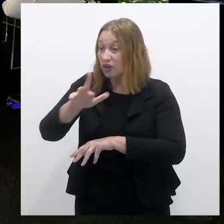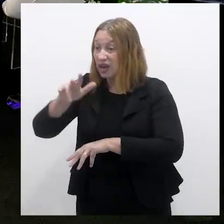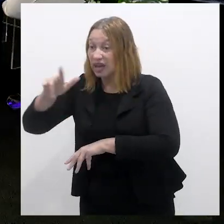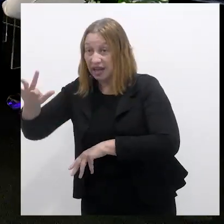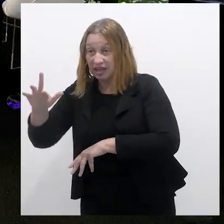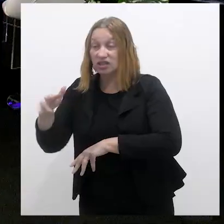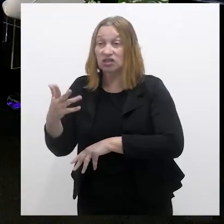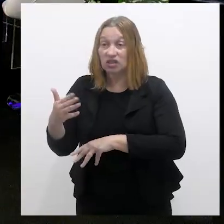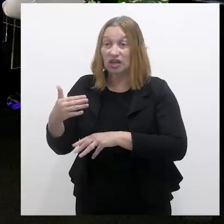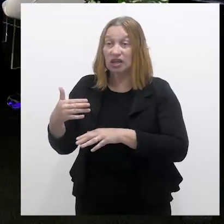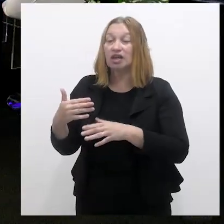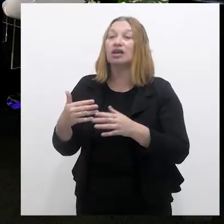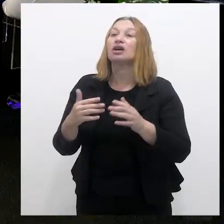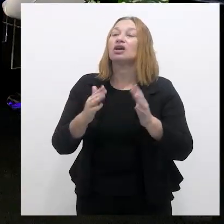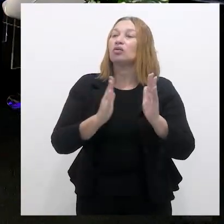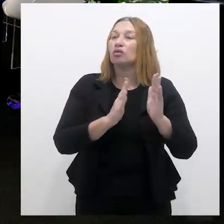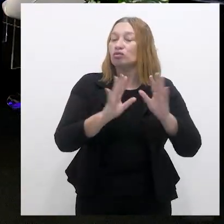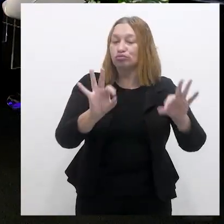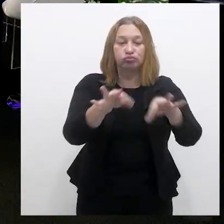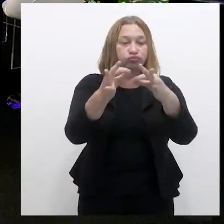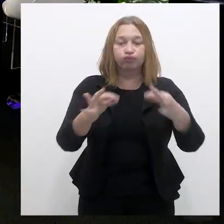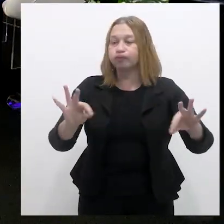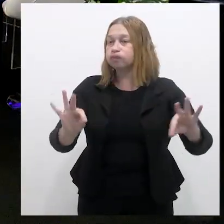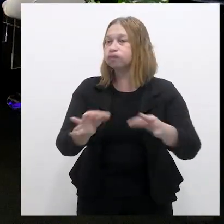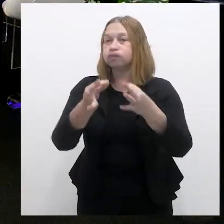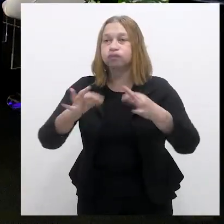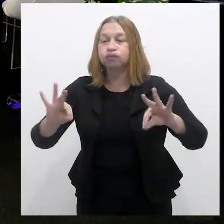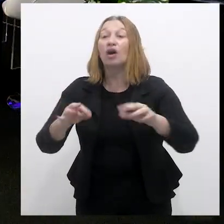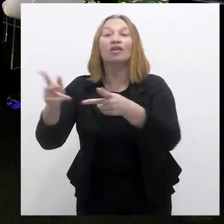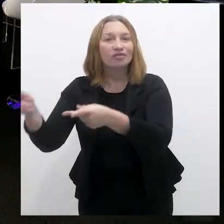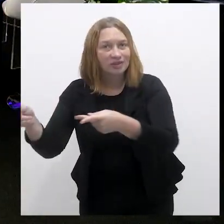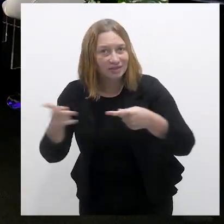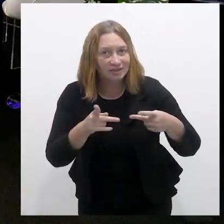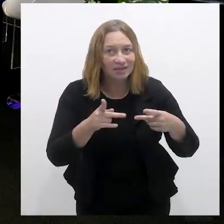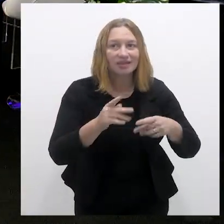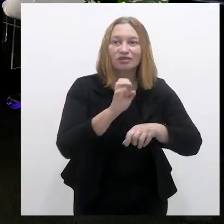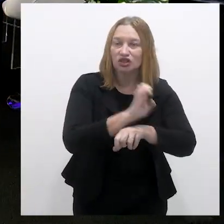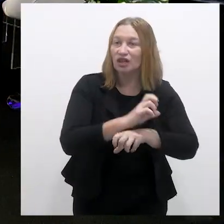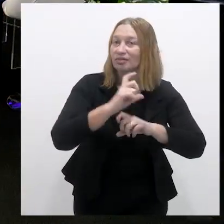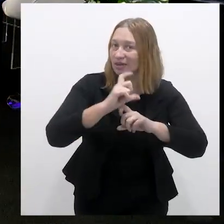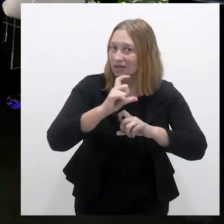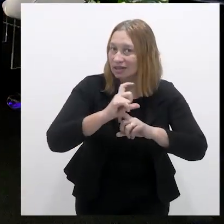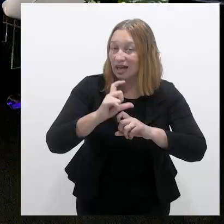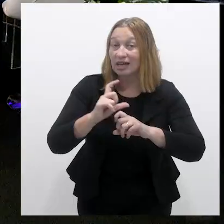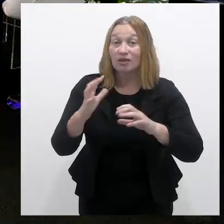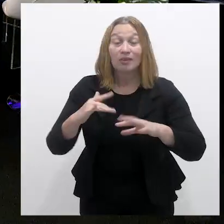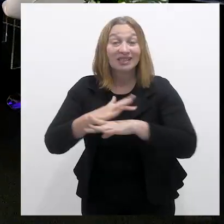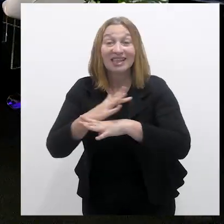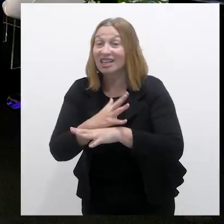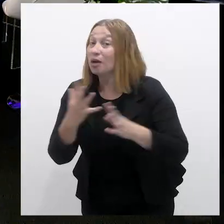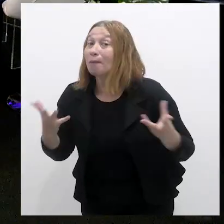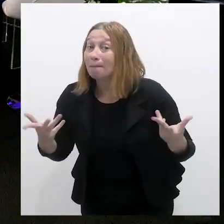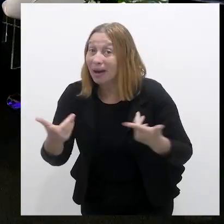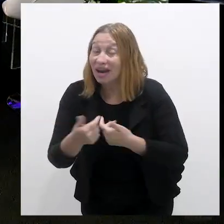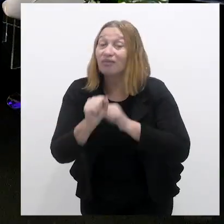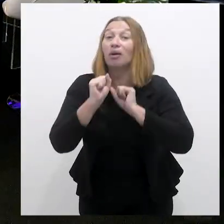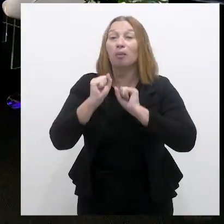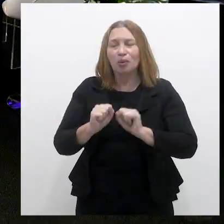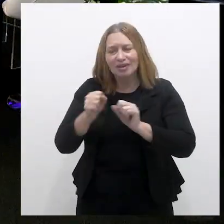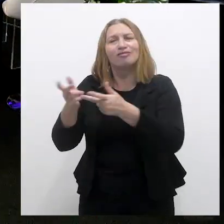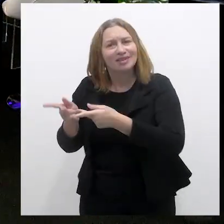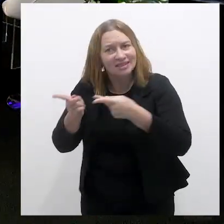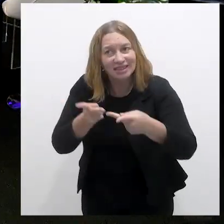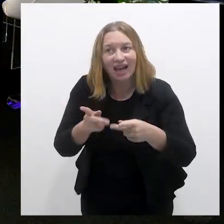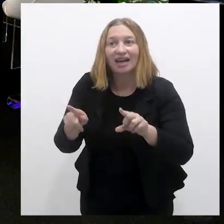19 anos fazemos temporadas regulares de concerto. Aliás, visite Aracaju, porque Aracaju é uma cidade maravilhosa. Quem